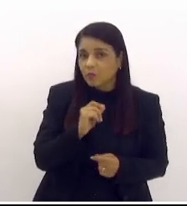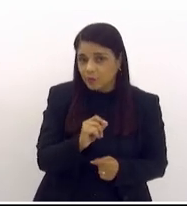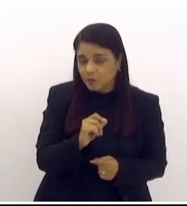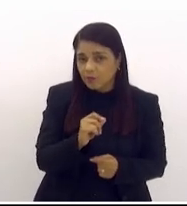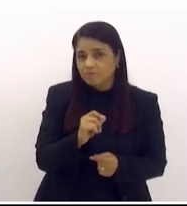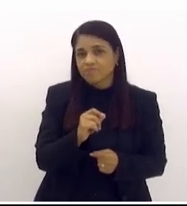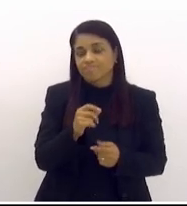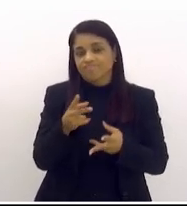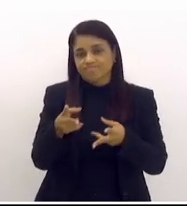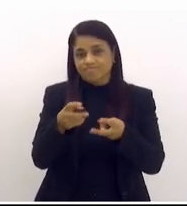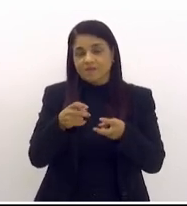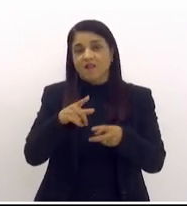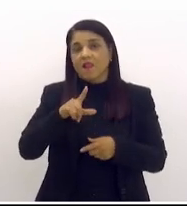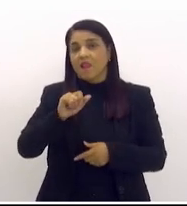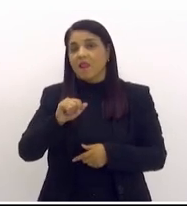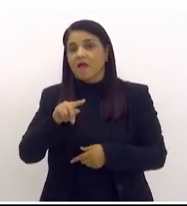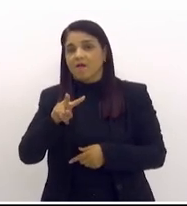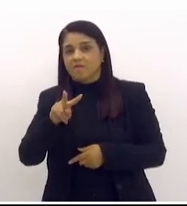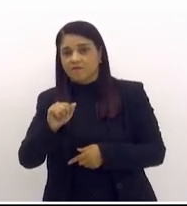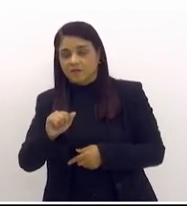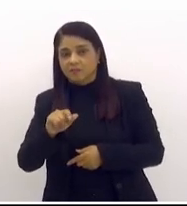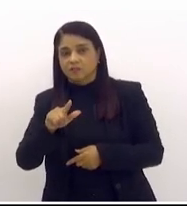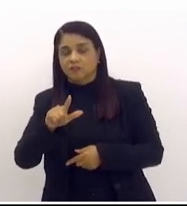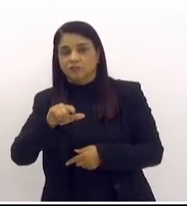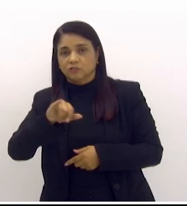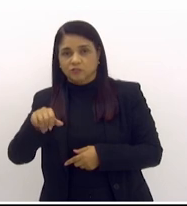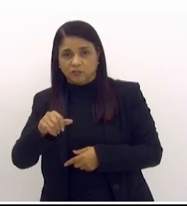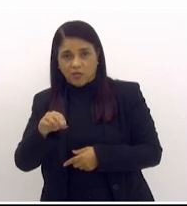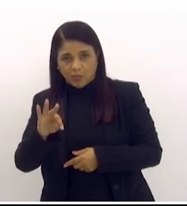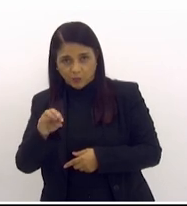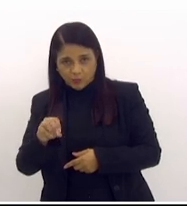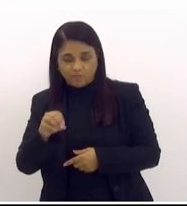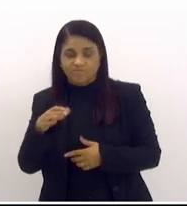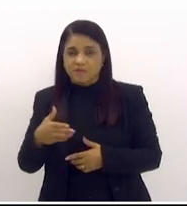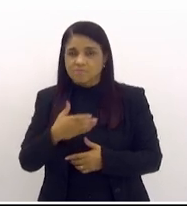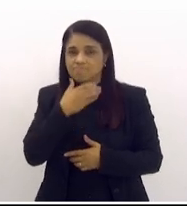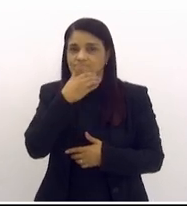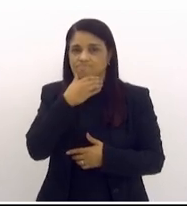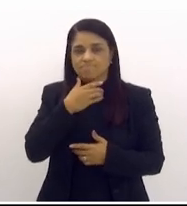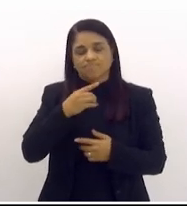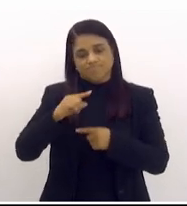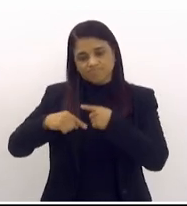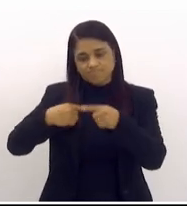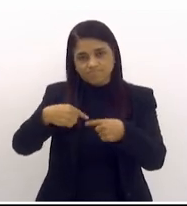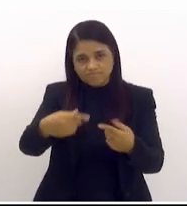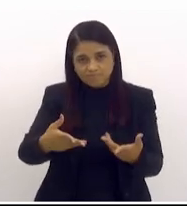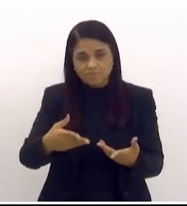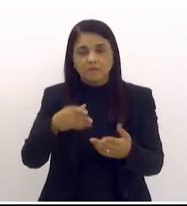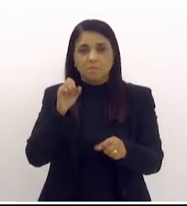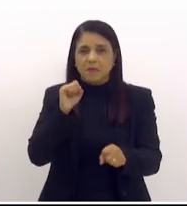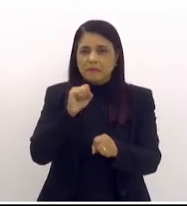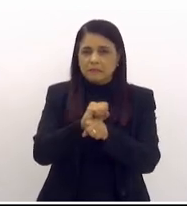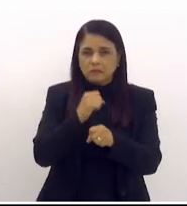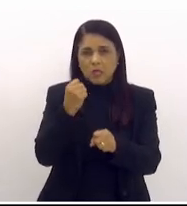gente viu né com a lava-jato e todas as crises subsequentes eh enfim e paralisação das obas cancelamento de